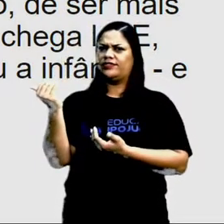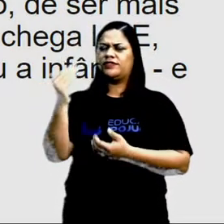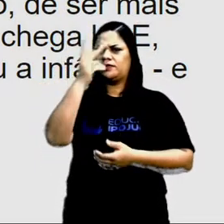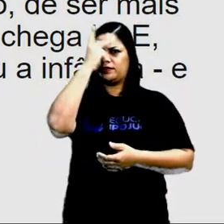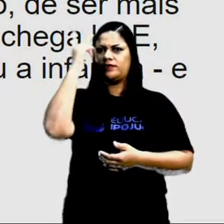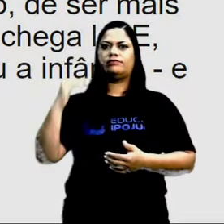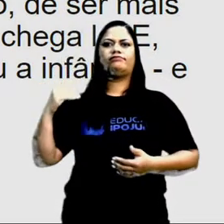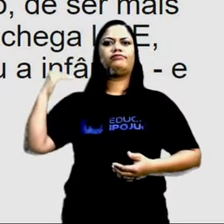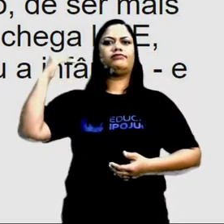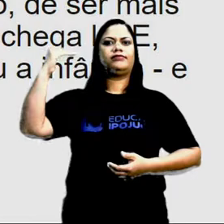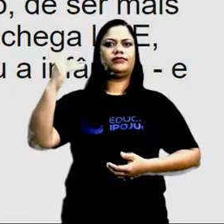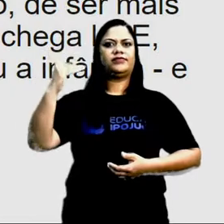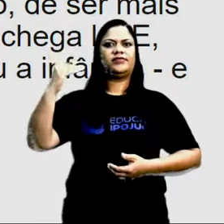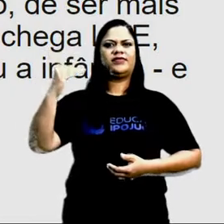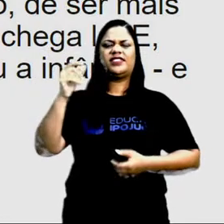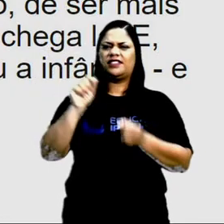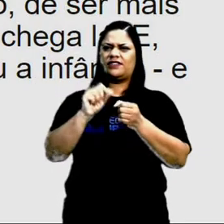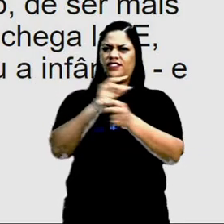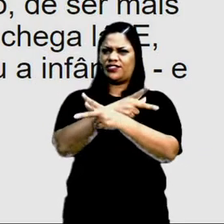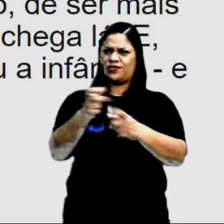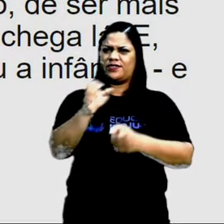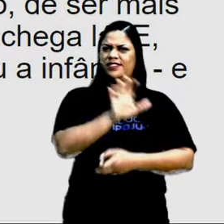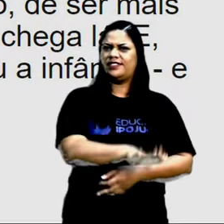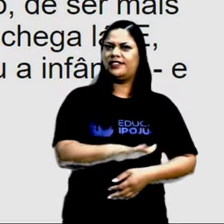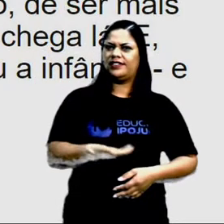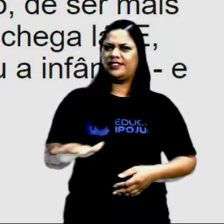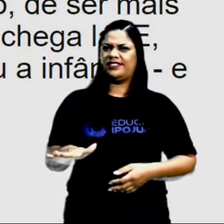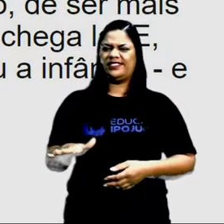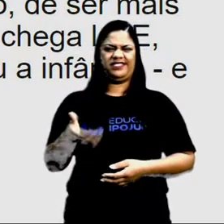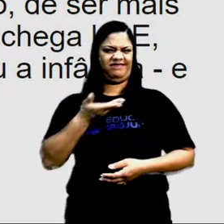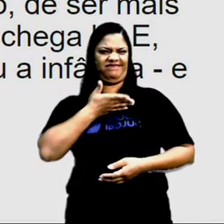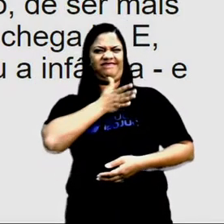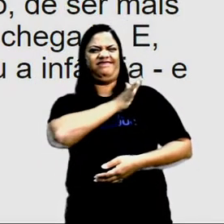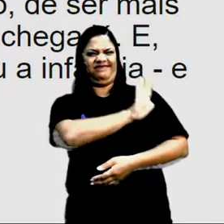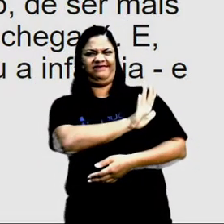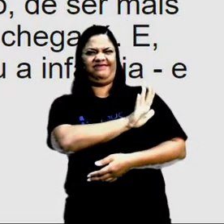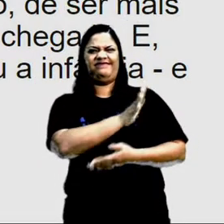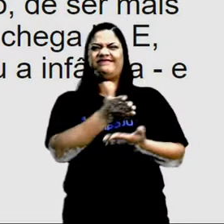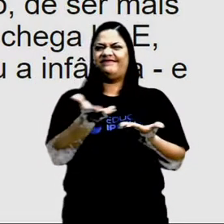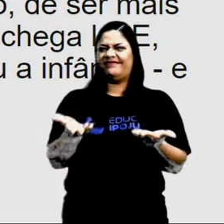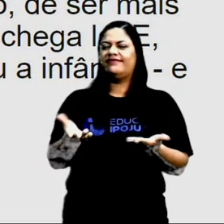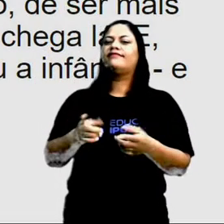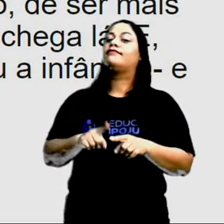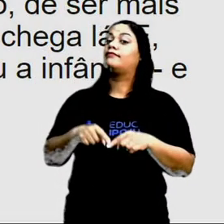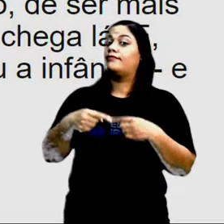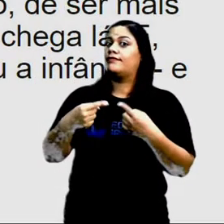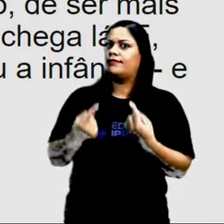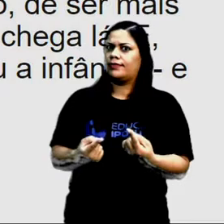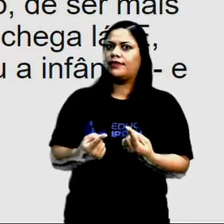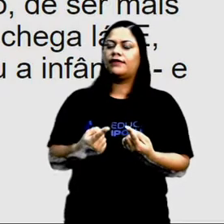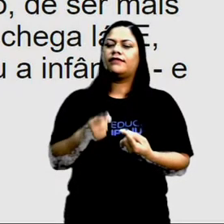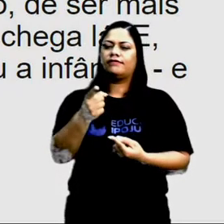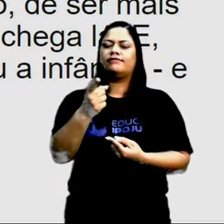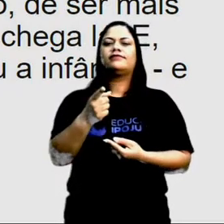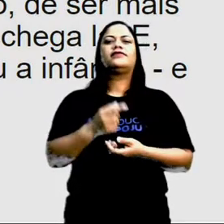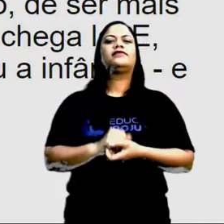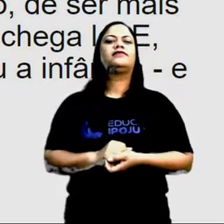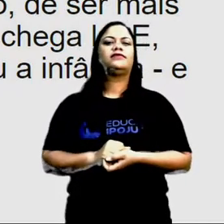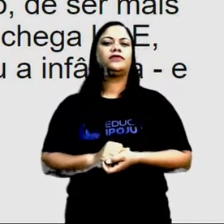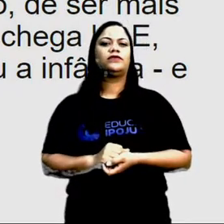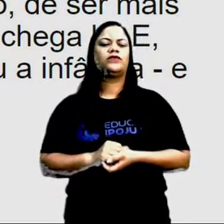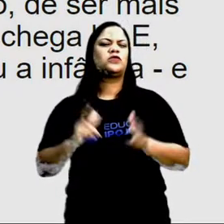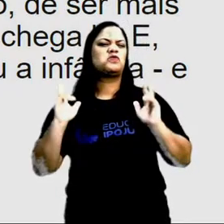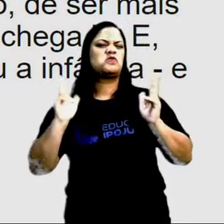que se comportam como criança. Fica um pouco ridículo, não fica? Então, aproveite bem,